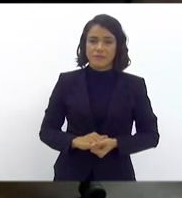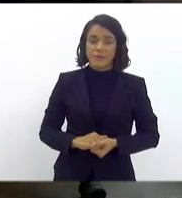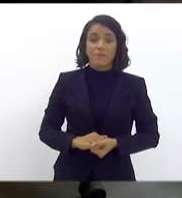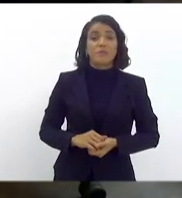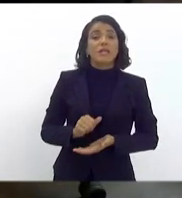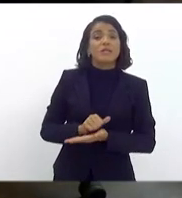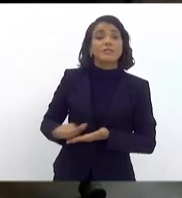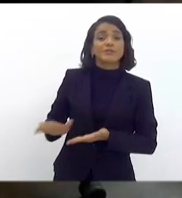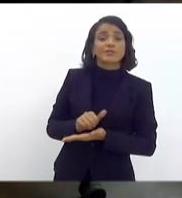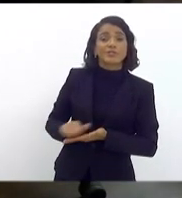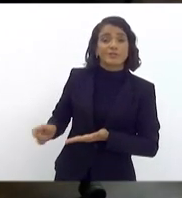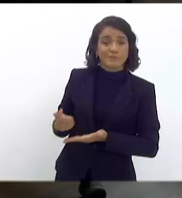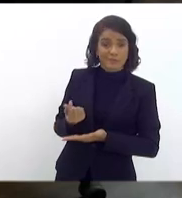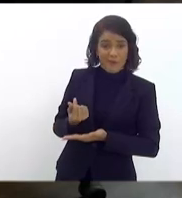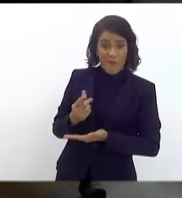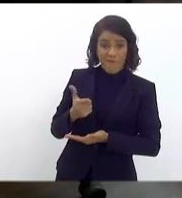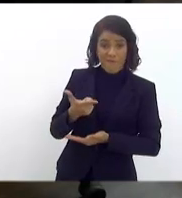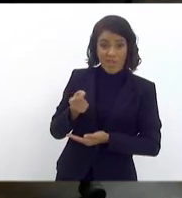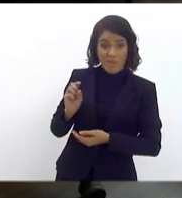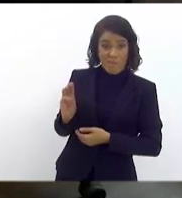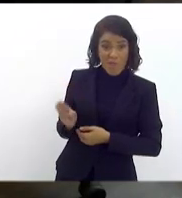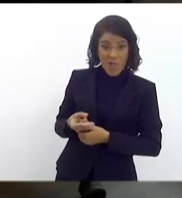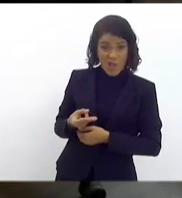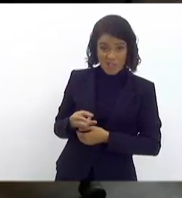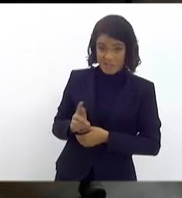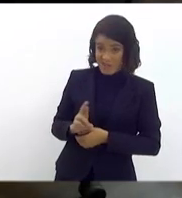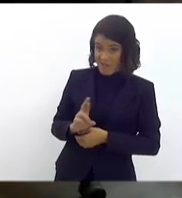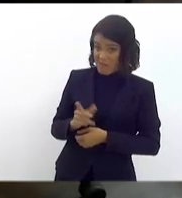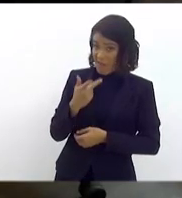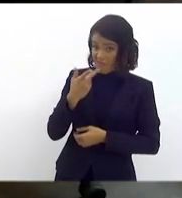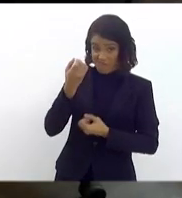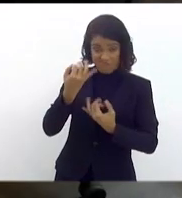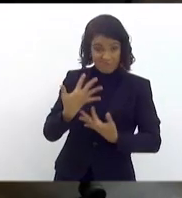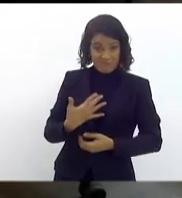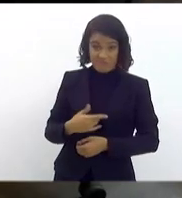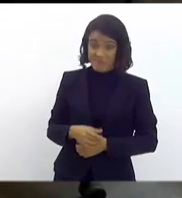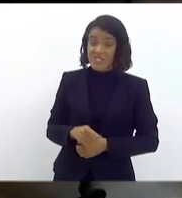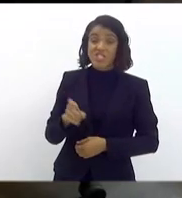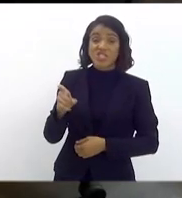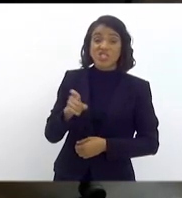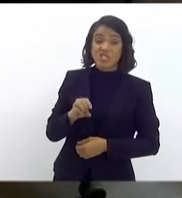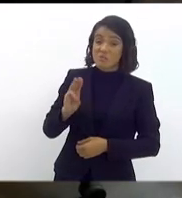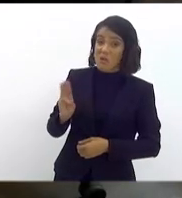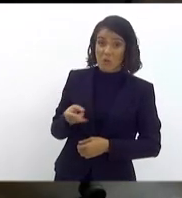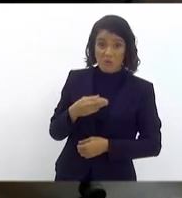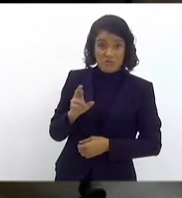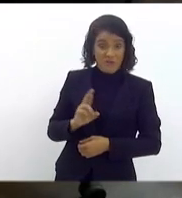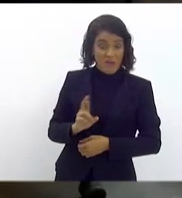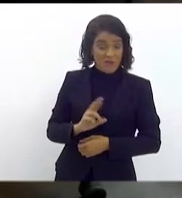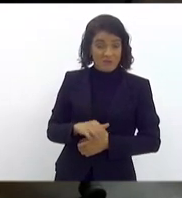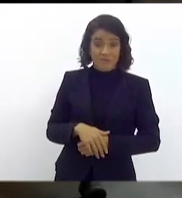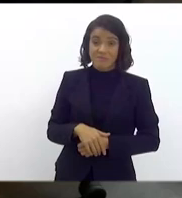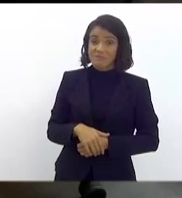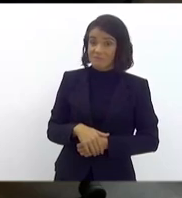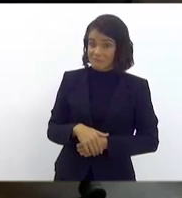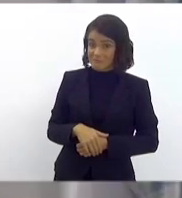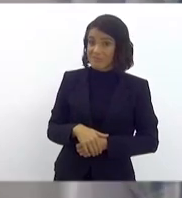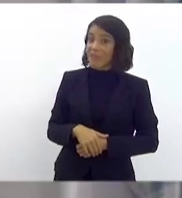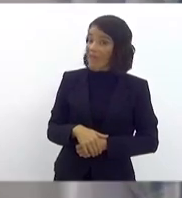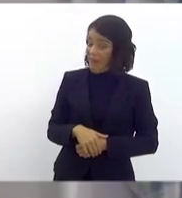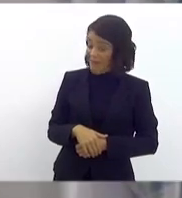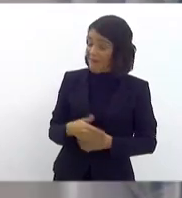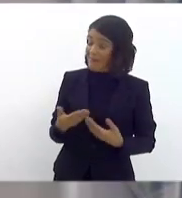Despesas financeiras, 20 milhões de reais. Não falo o que despesas que é. Tributárias, X milhões de reais. Eu acho que...